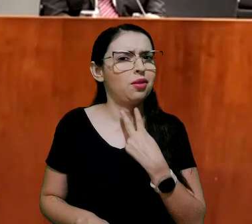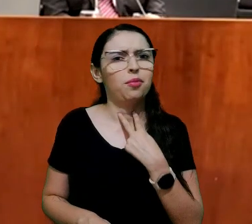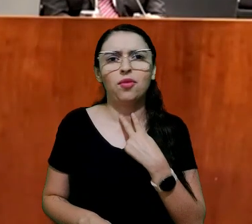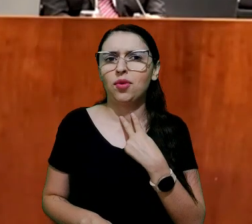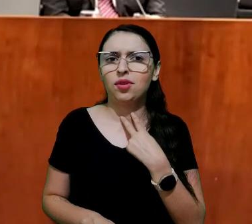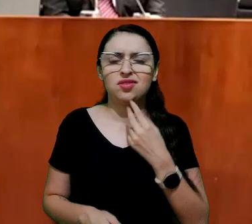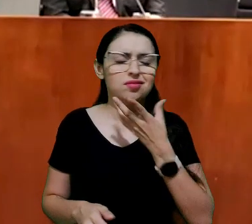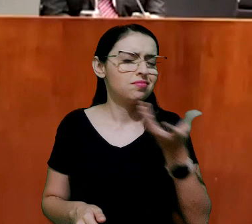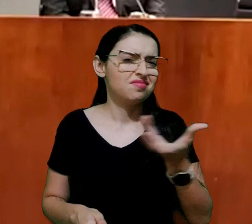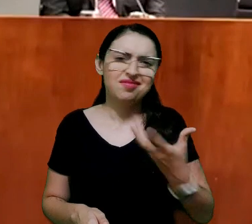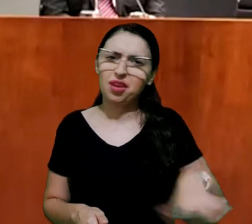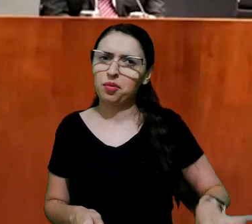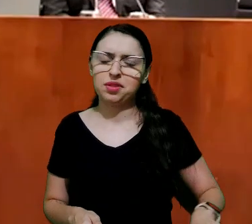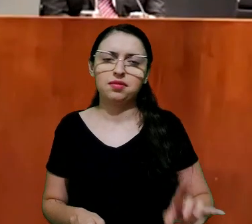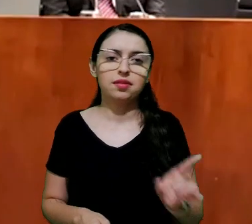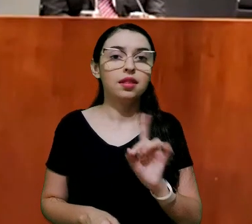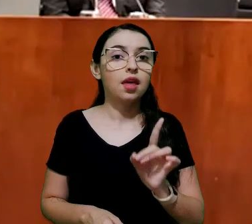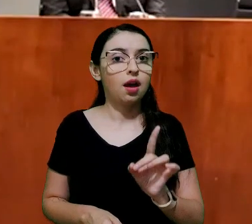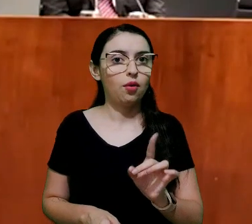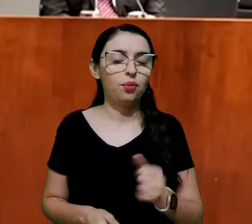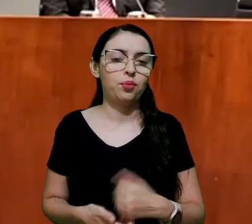Ninguém faz